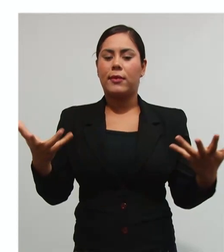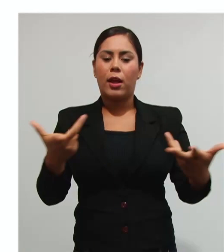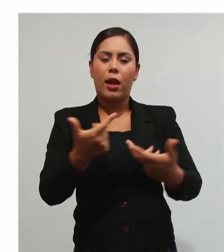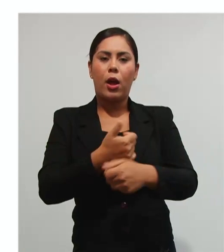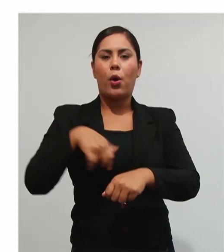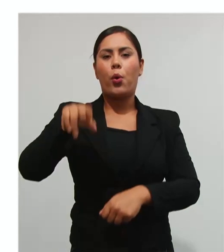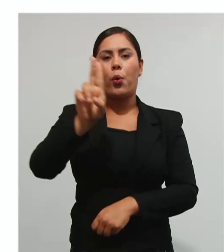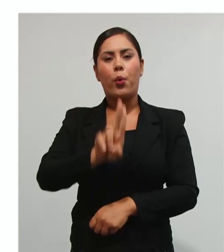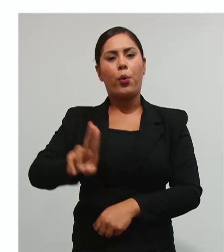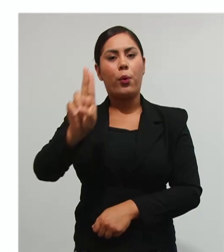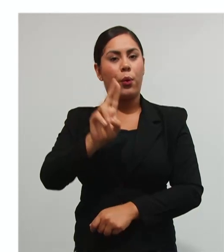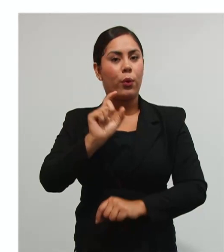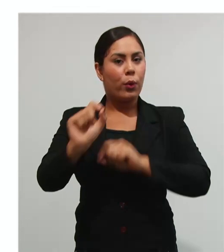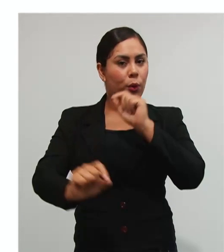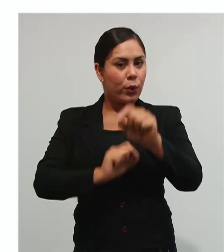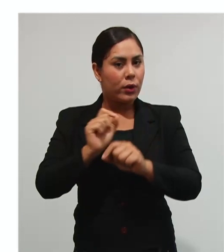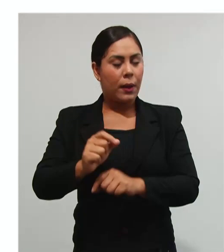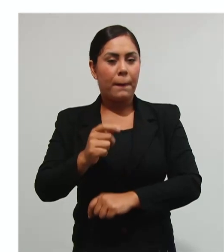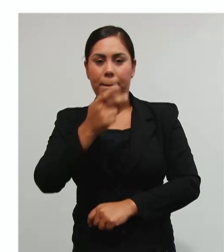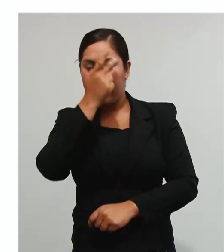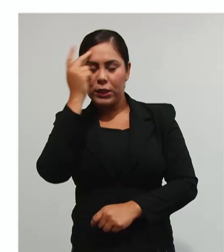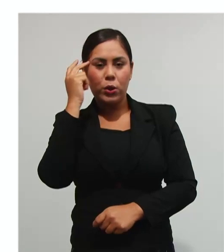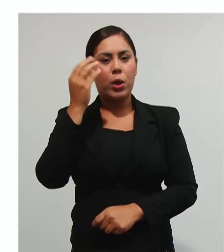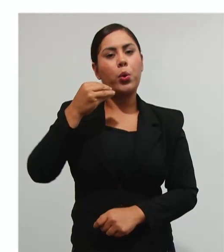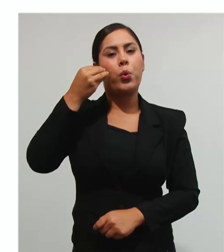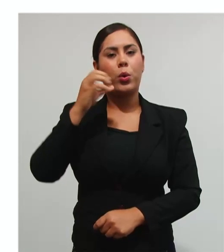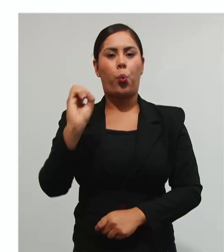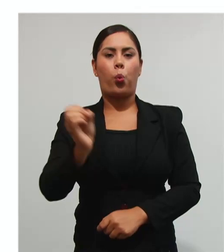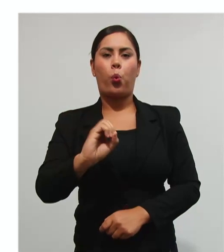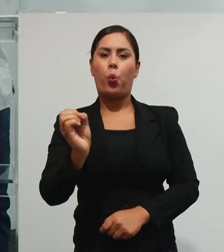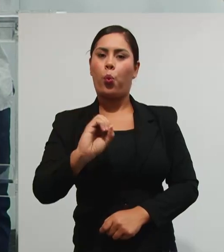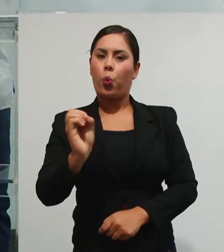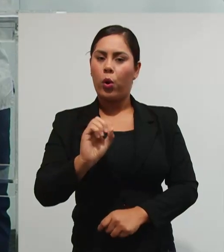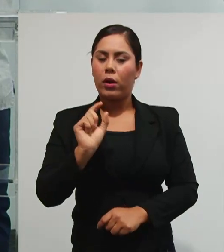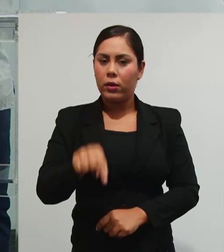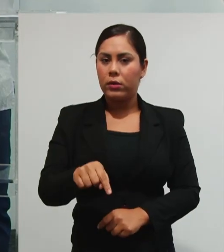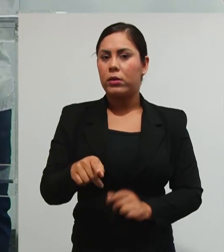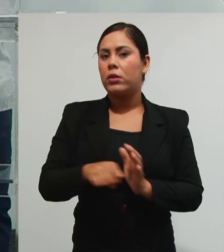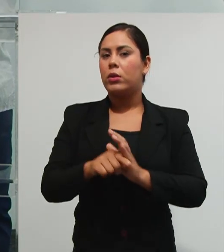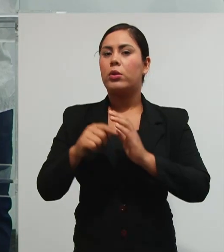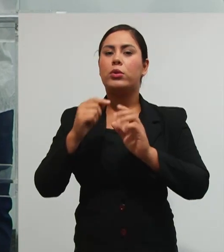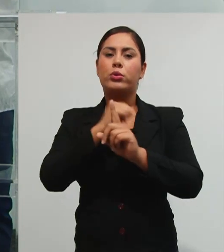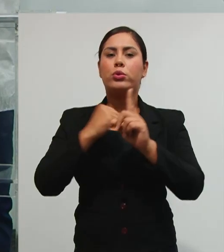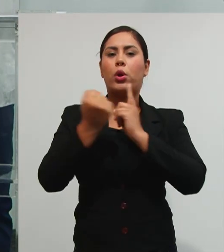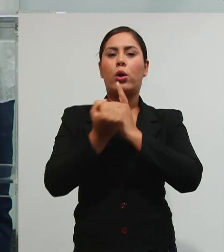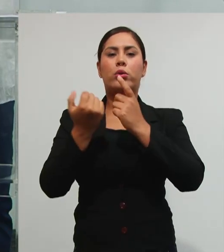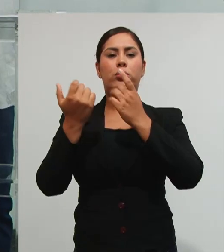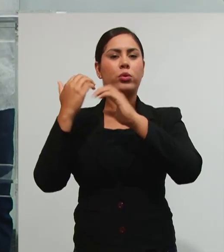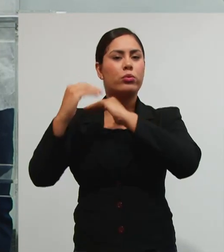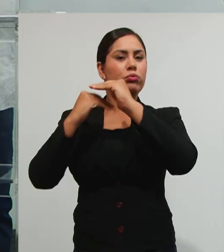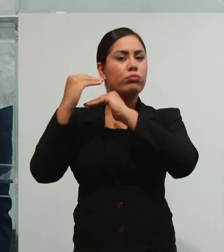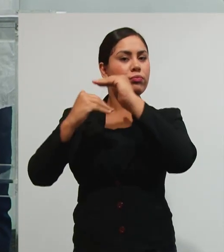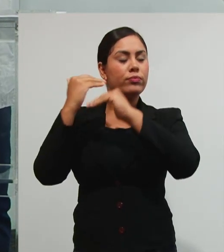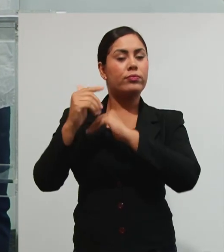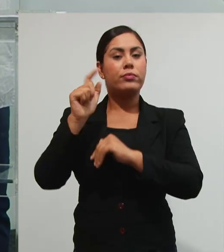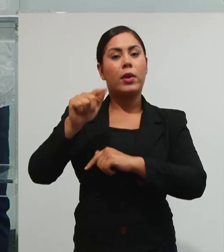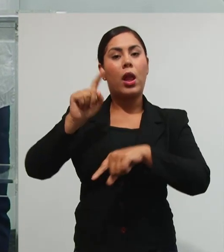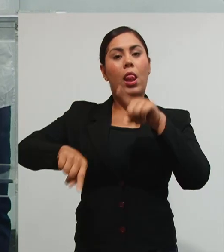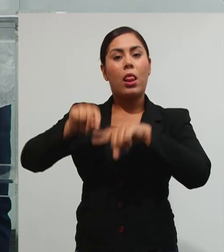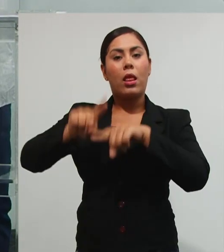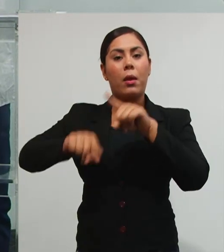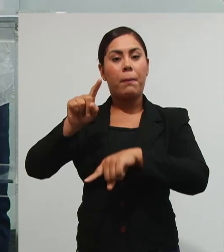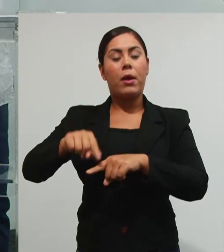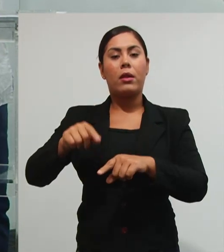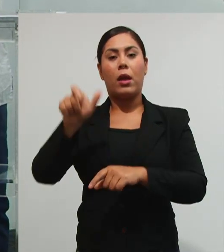por parte do novato. Então, nessa teoria socioconstrutivista, o que é que nós estamos buscando? Que o elemento mais